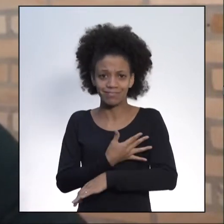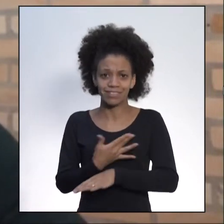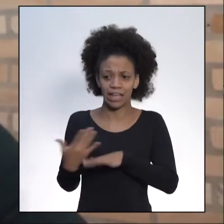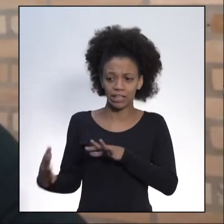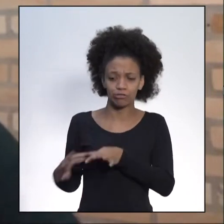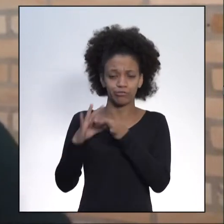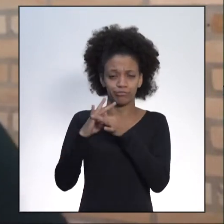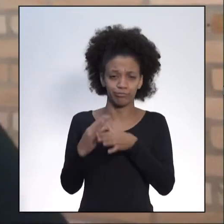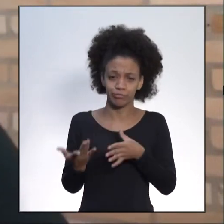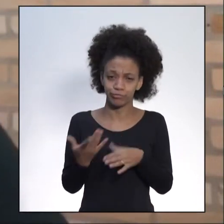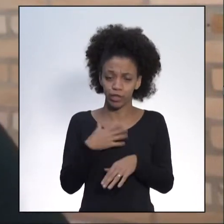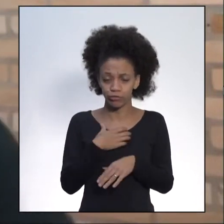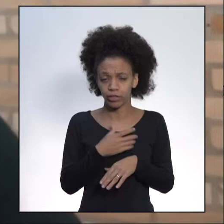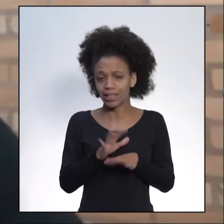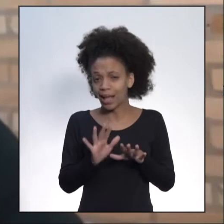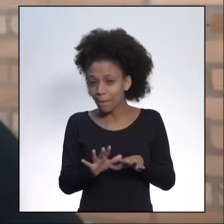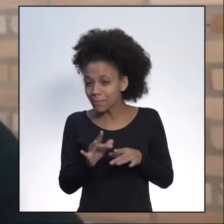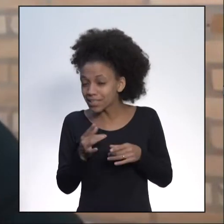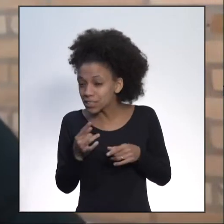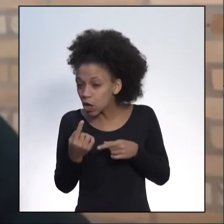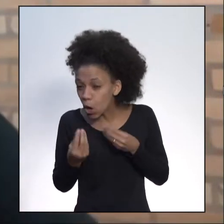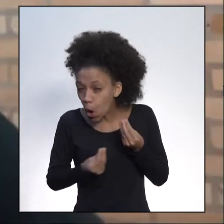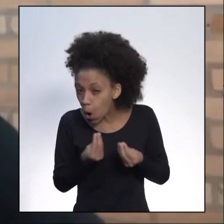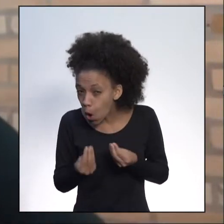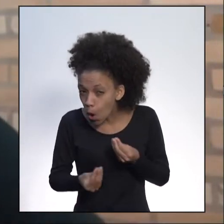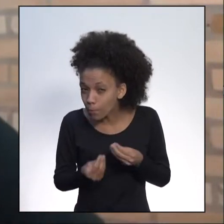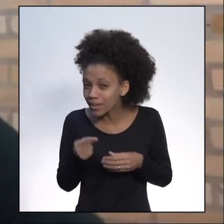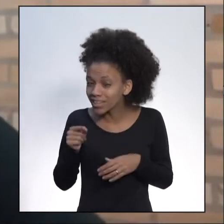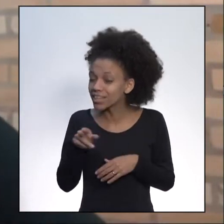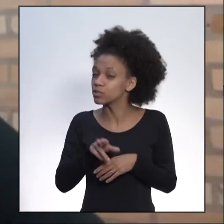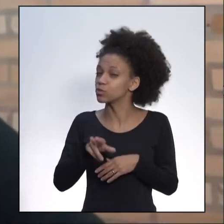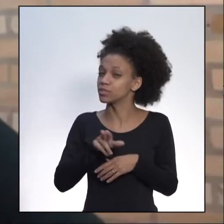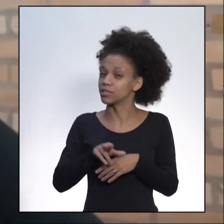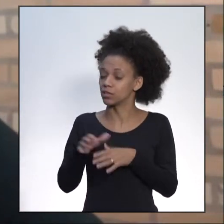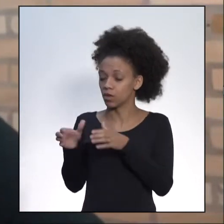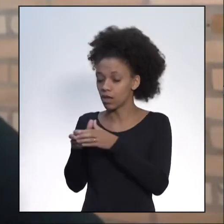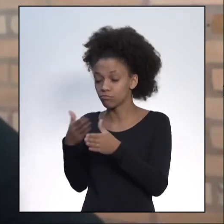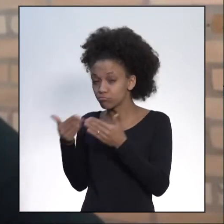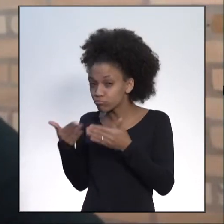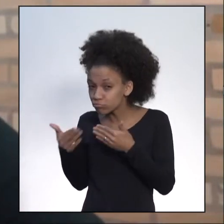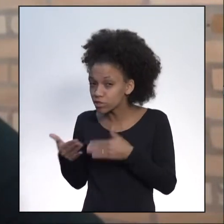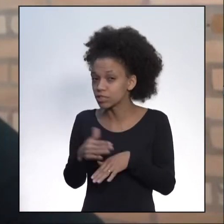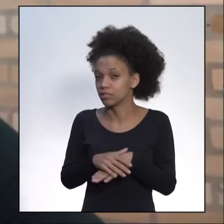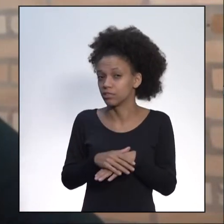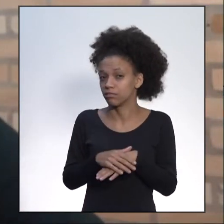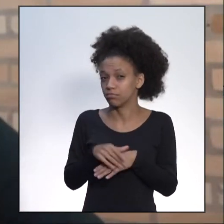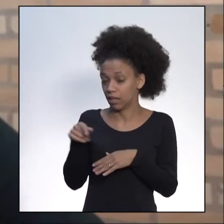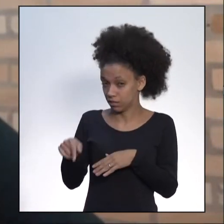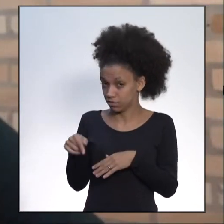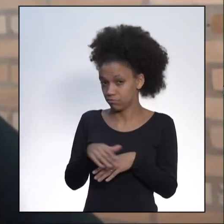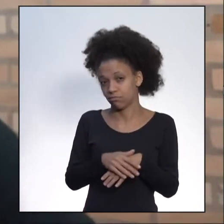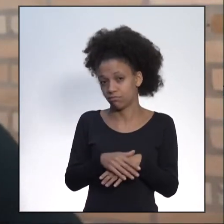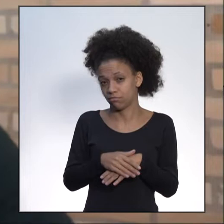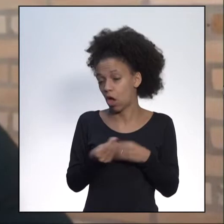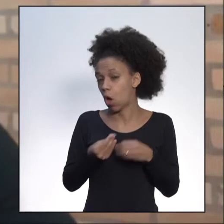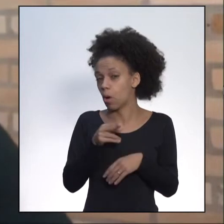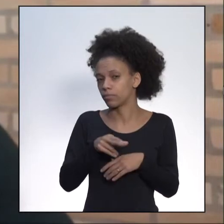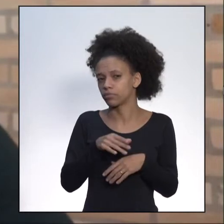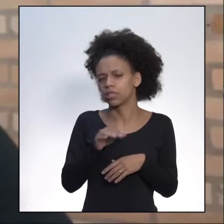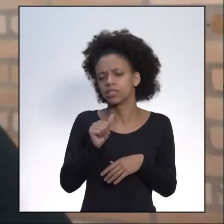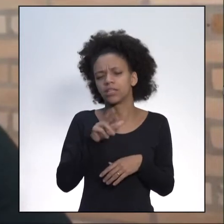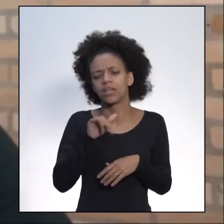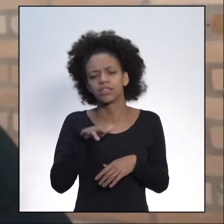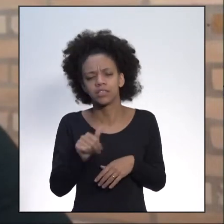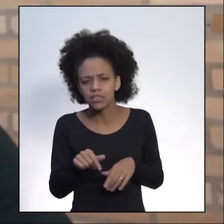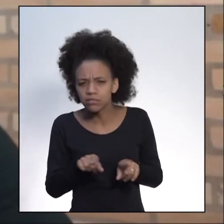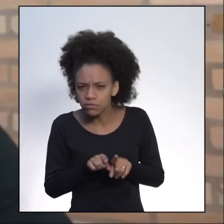de alguma forma. A questão é como é que eles estão usando esse lugar. E acho que a Ariana também colocou